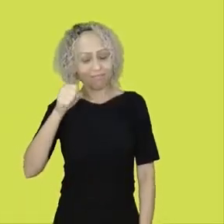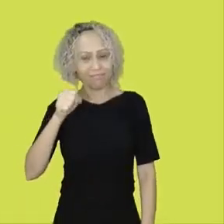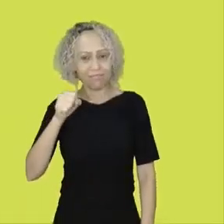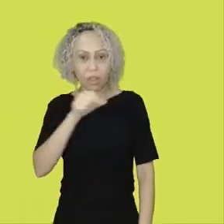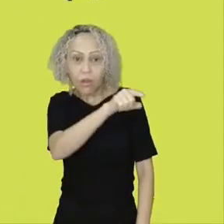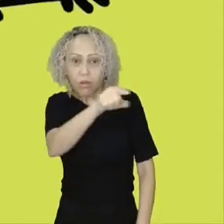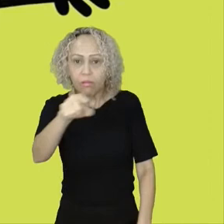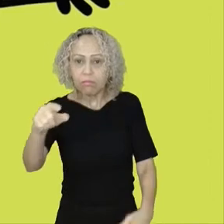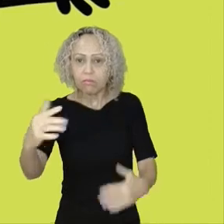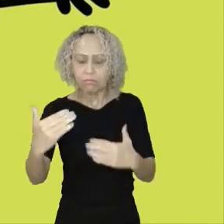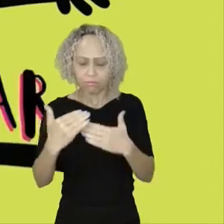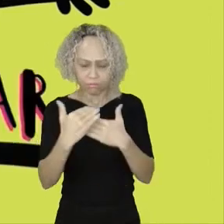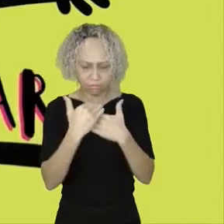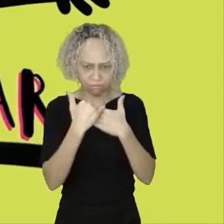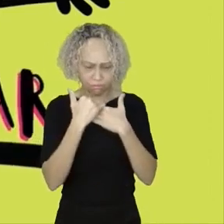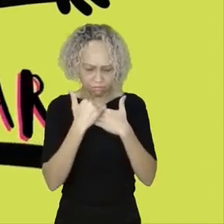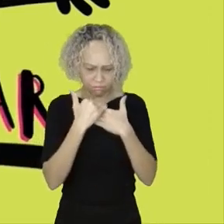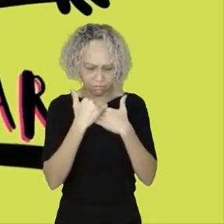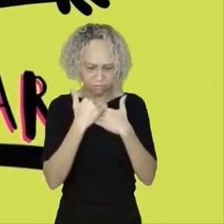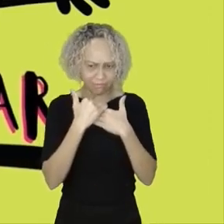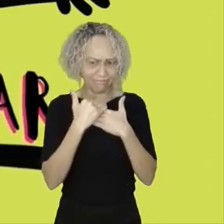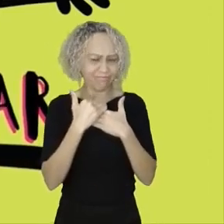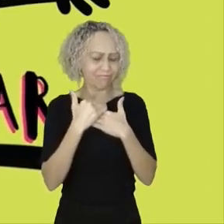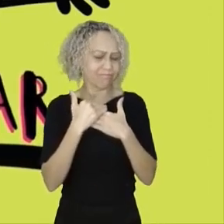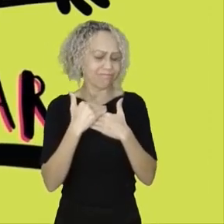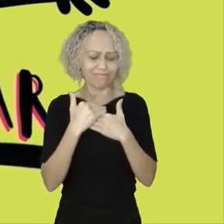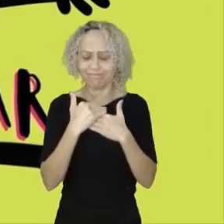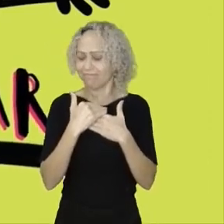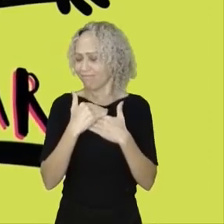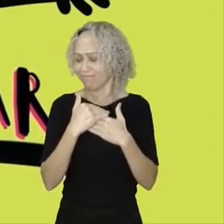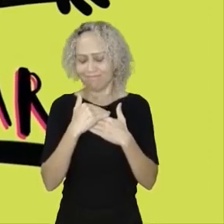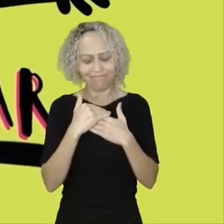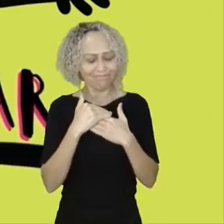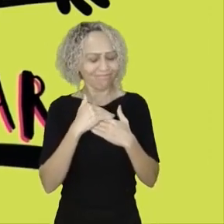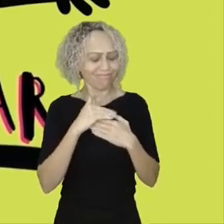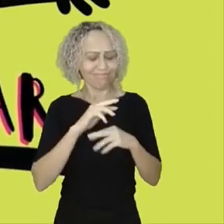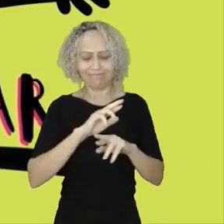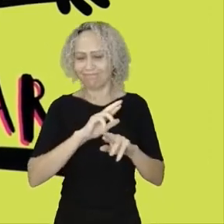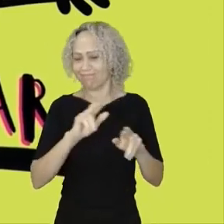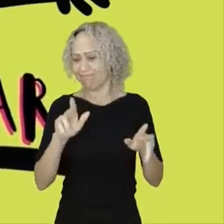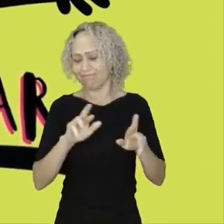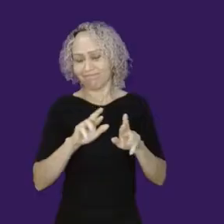Não vão mais conseguir me anular, me calar.